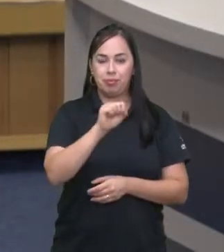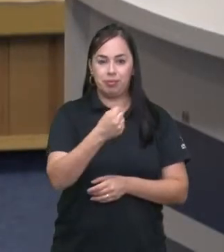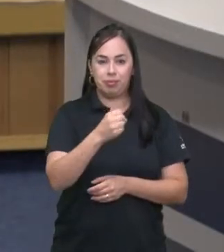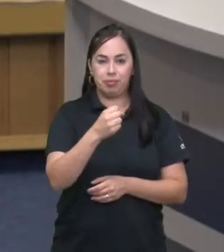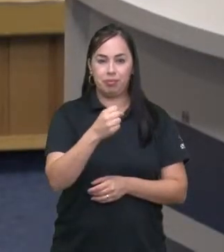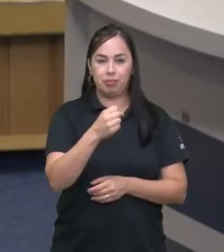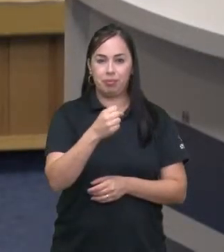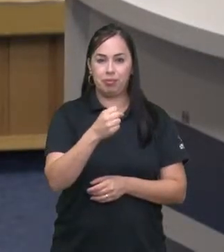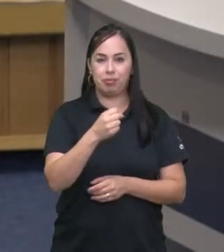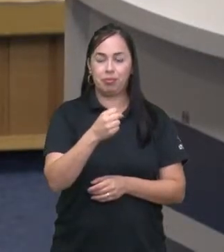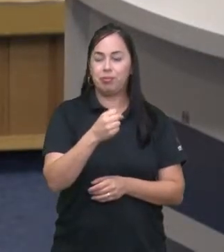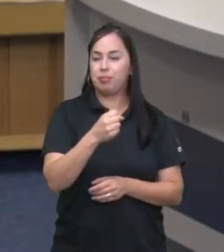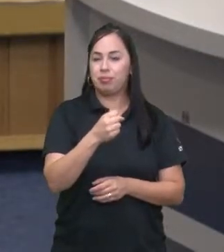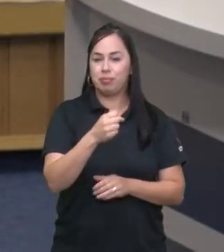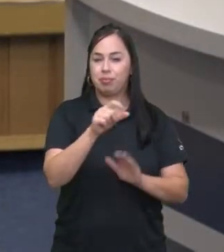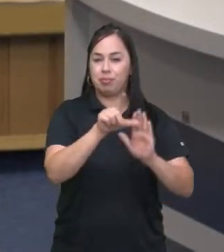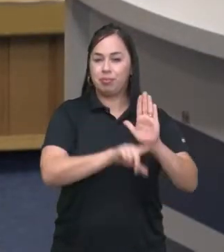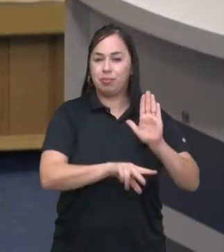3824/2022, projeto de lei número